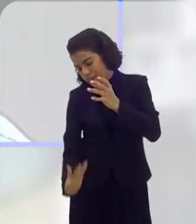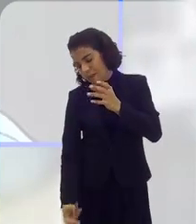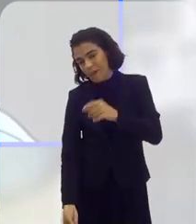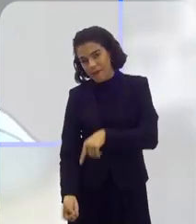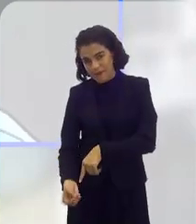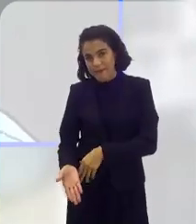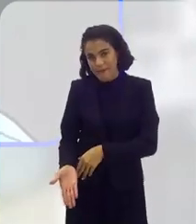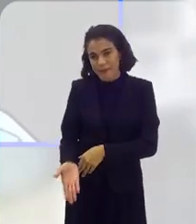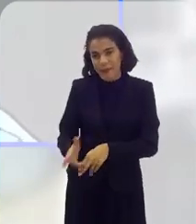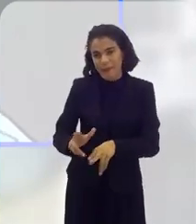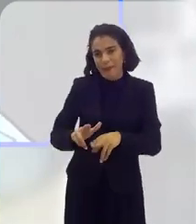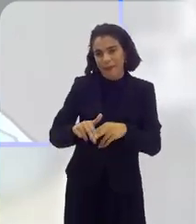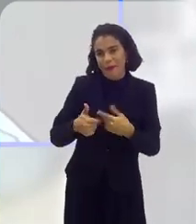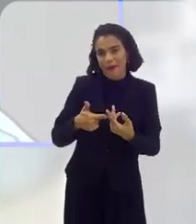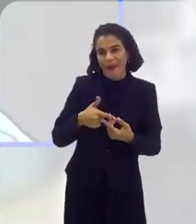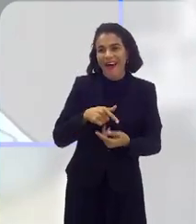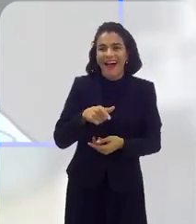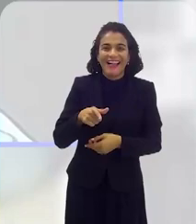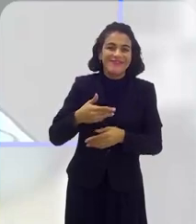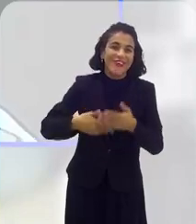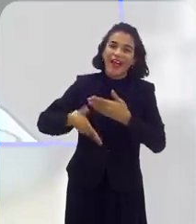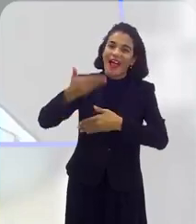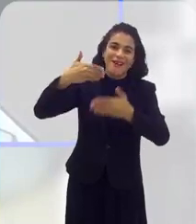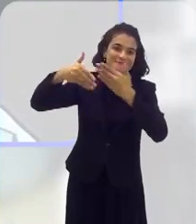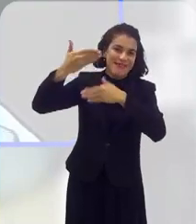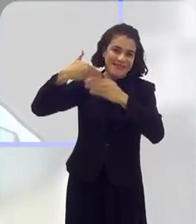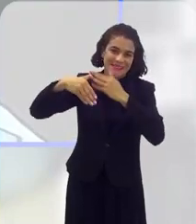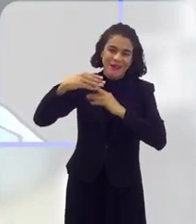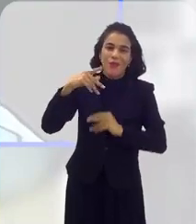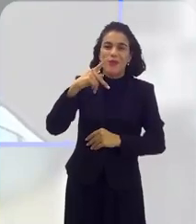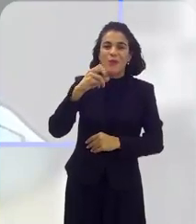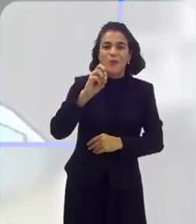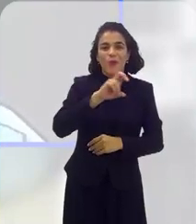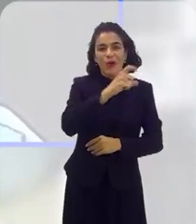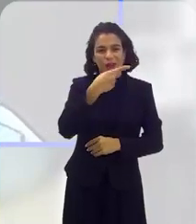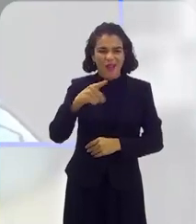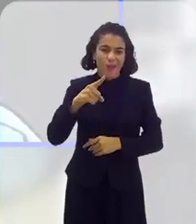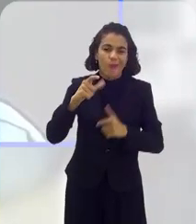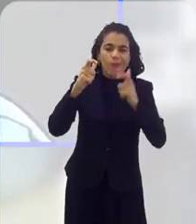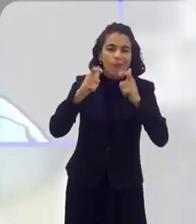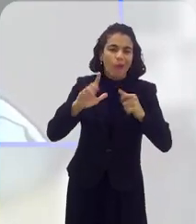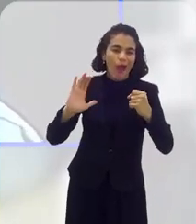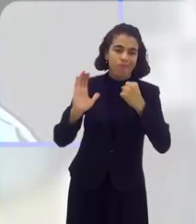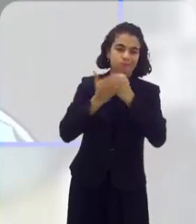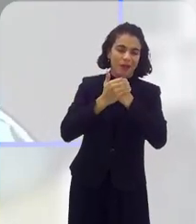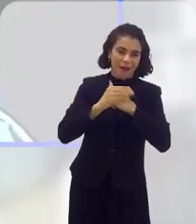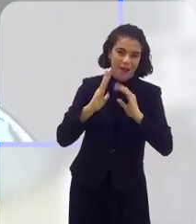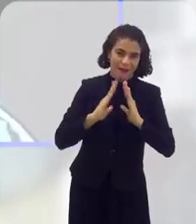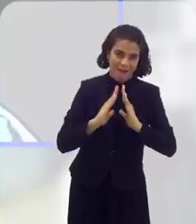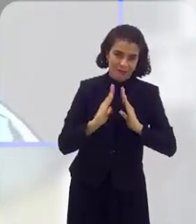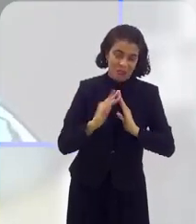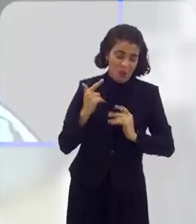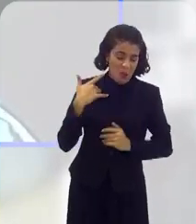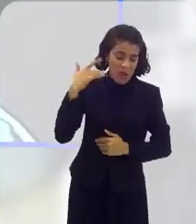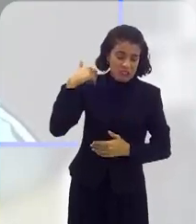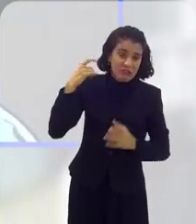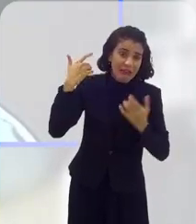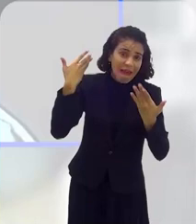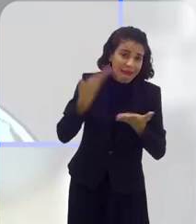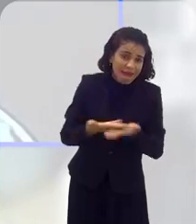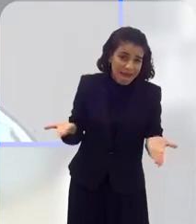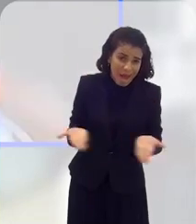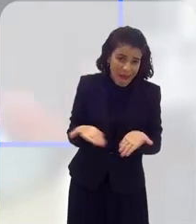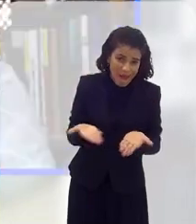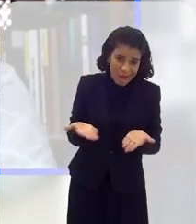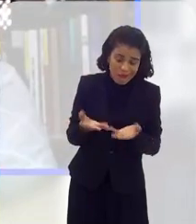porão, atravessaram a linha do tempo em direção ao passado e caíram no porão e devem estar por